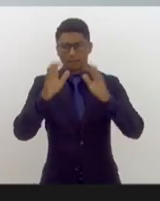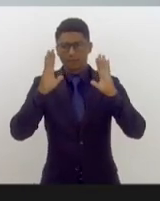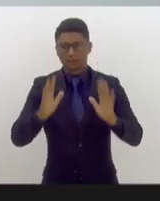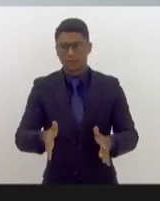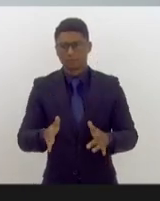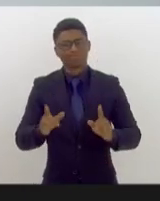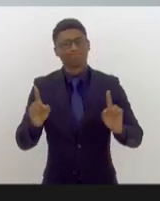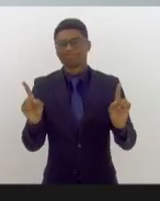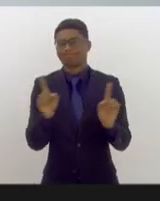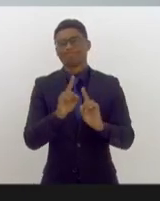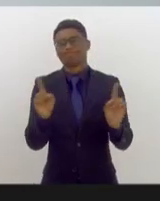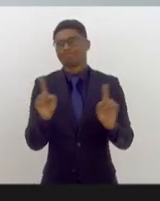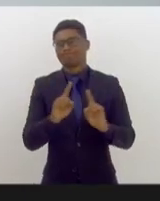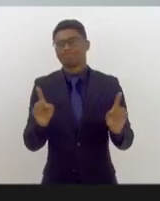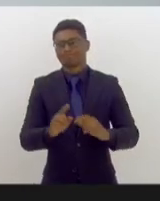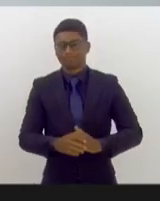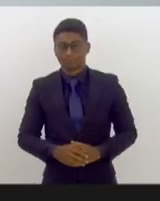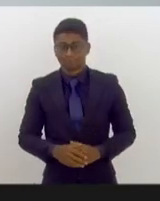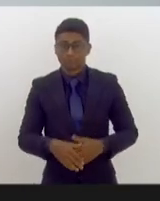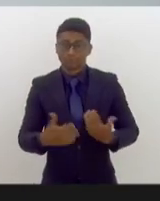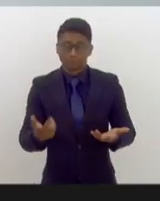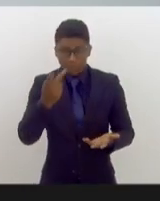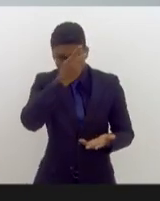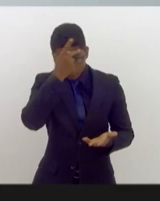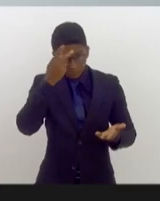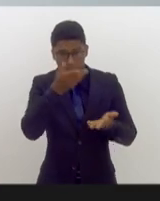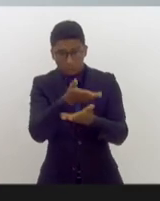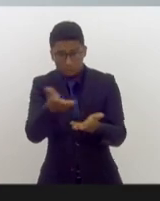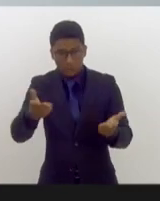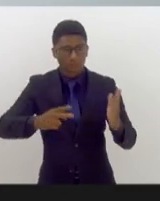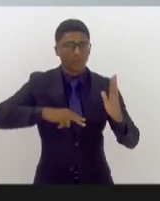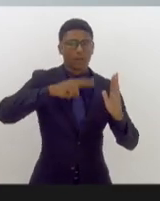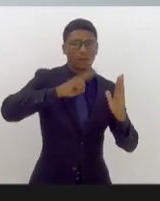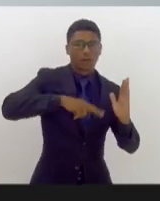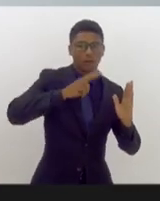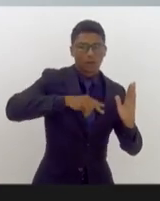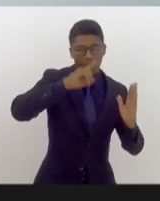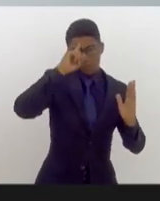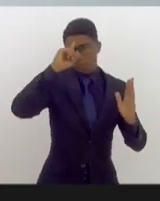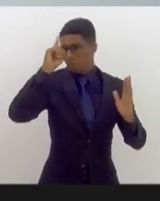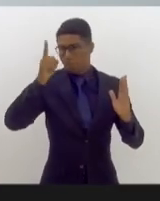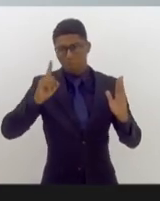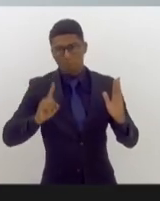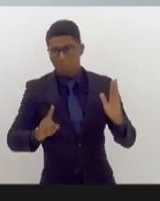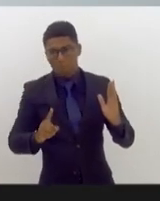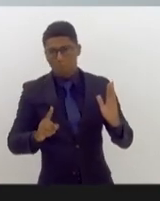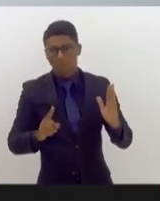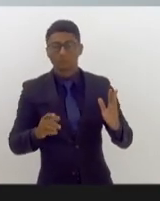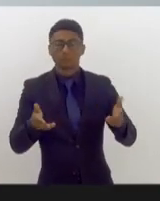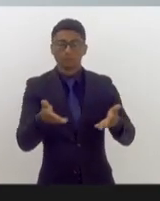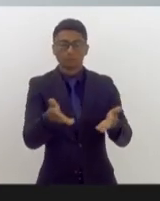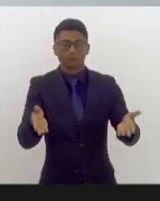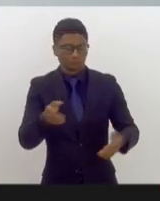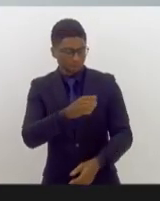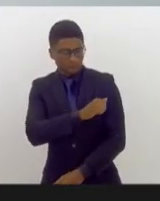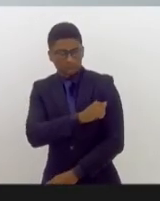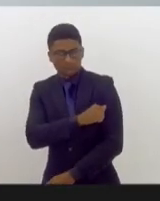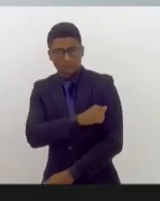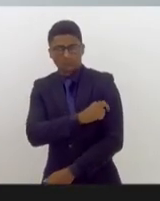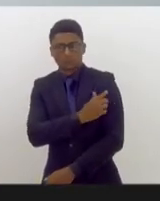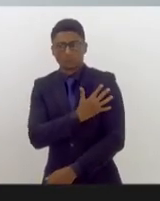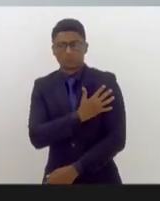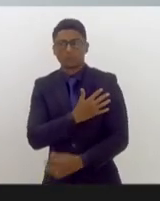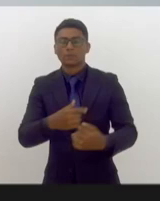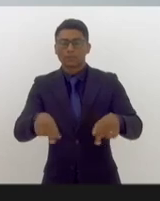se distribui aí entre número de analfabetos, os anos iniciais do ensino fundamental, também